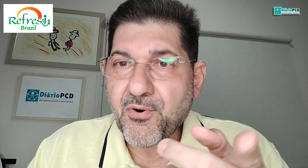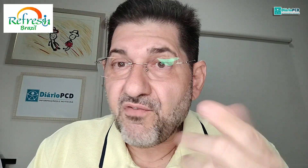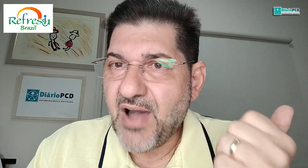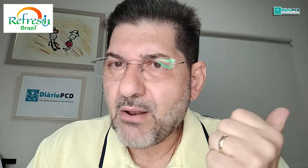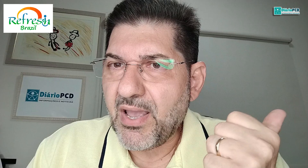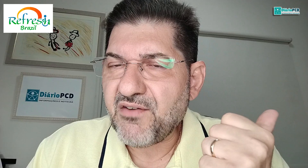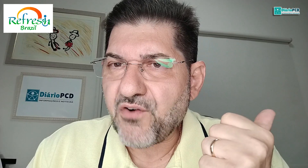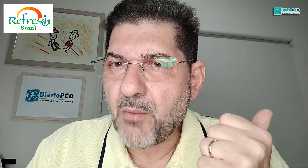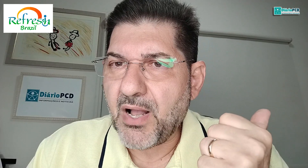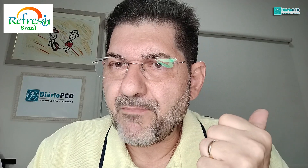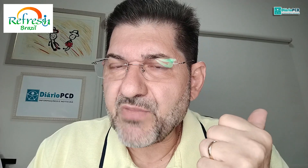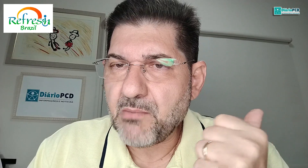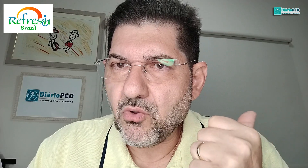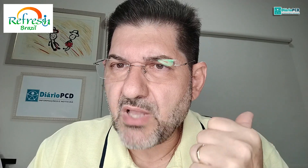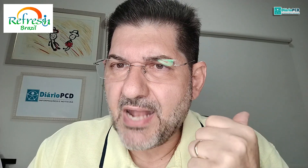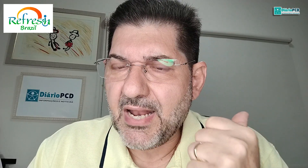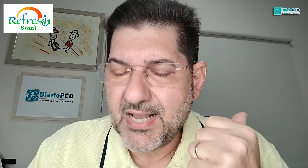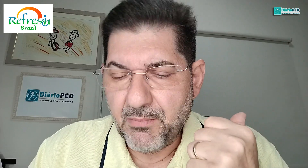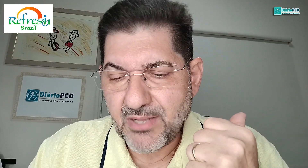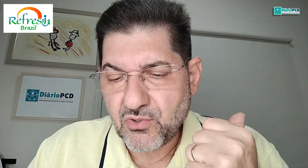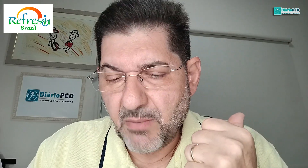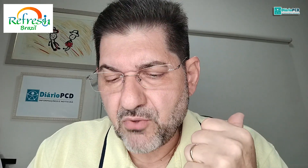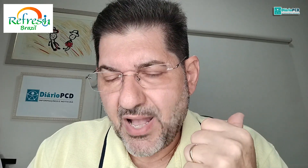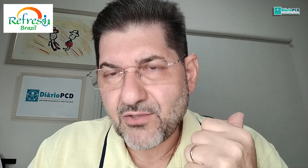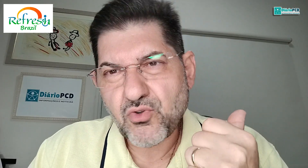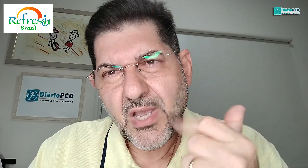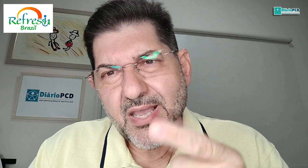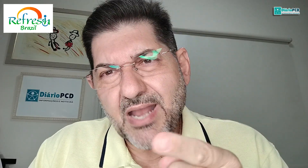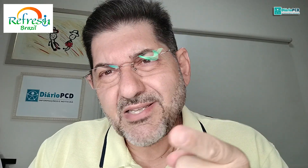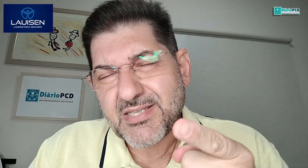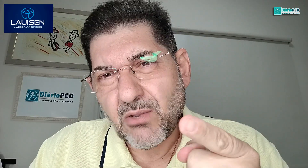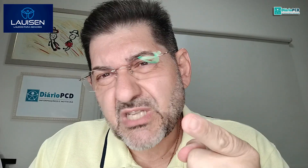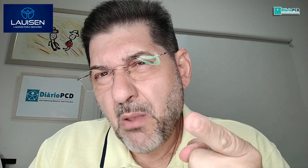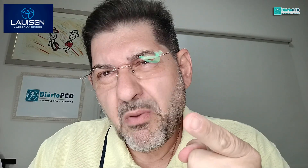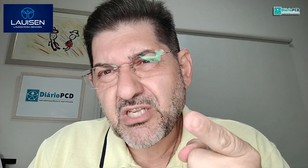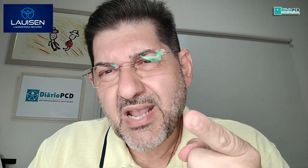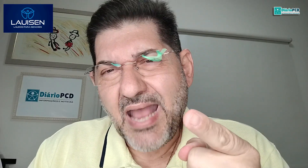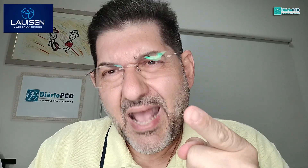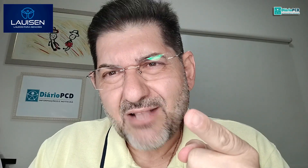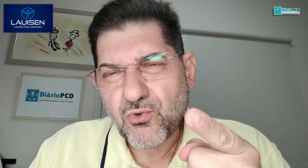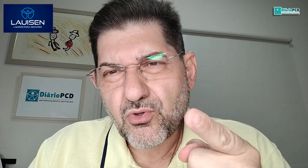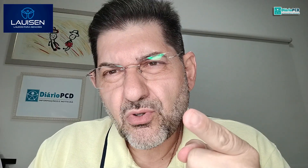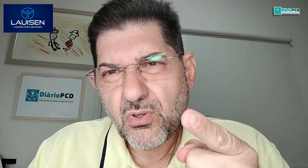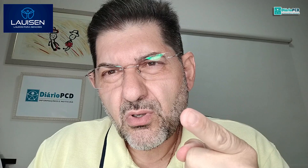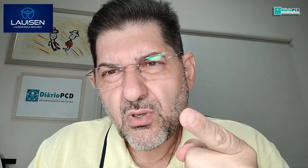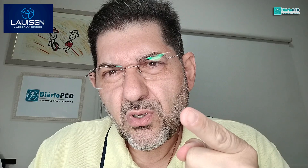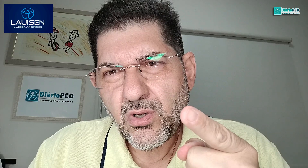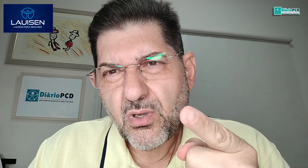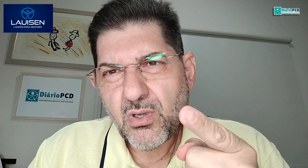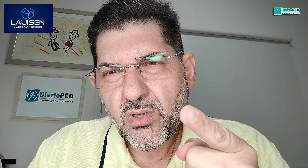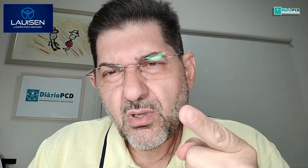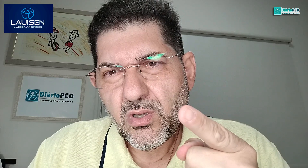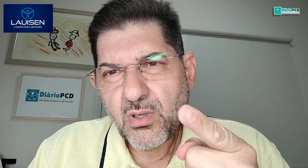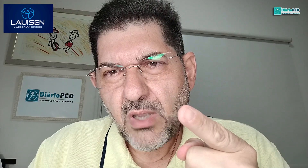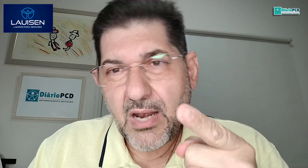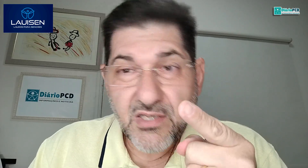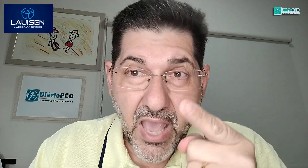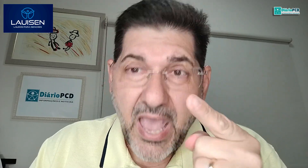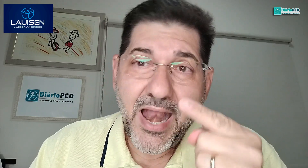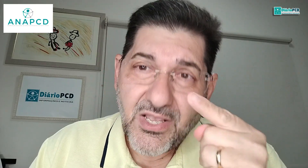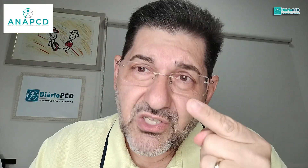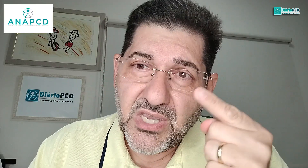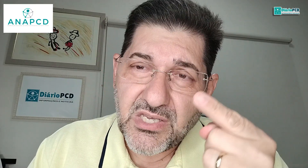que aprovaram a reforma tributária na Câmara dos Deputados, que eles estão extremamente enganados.